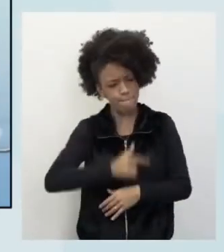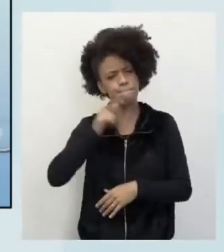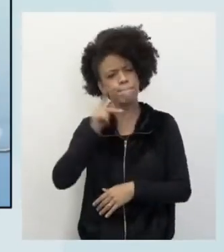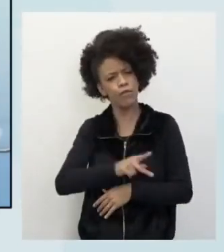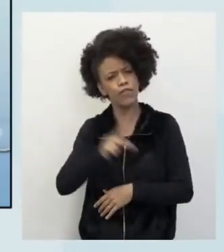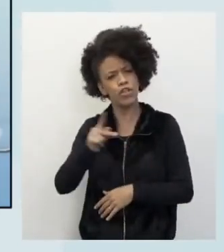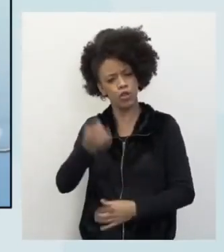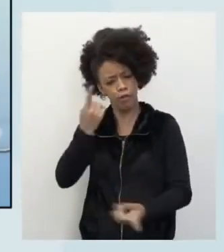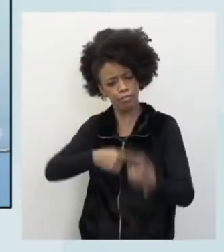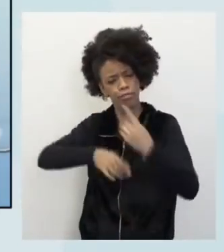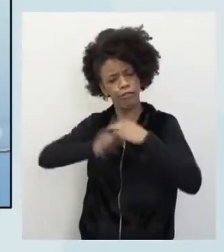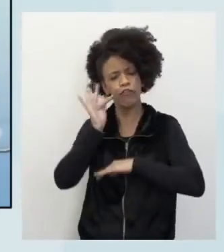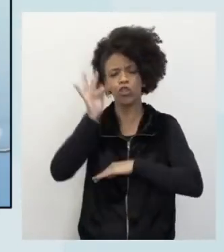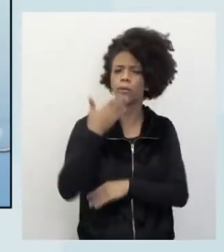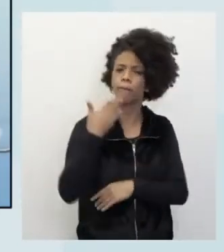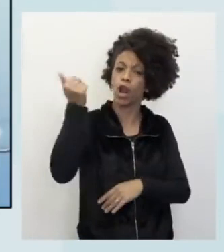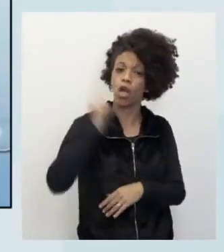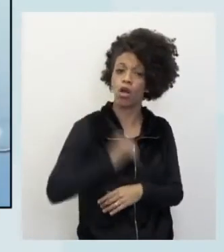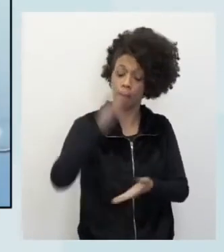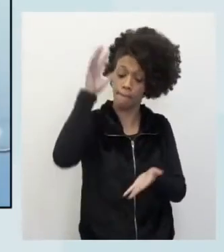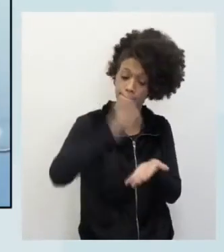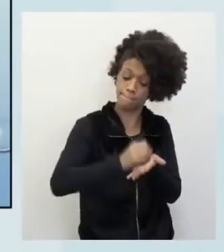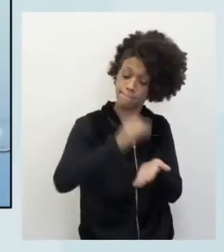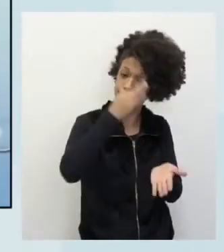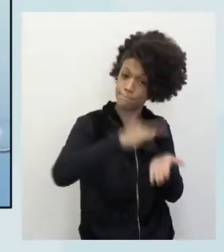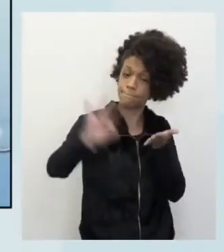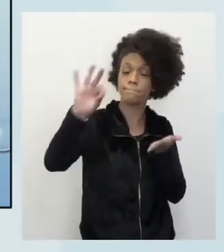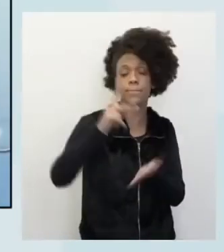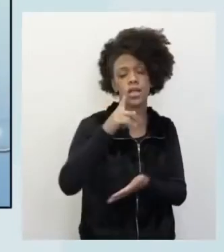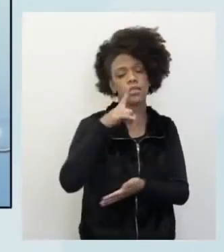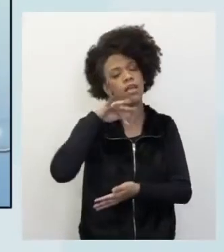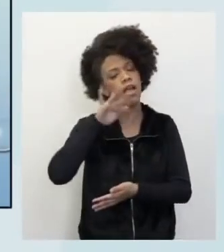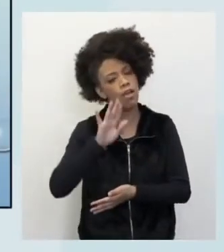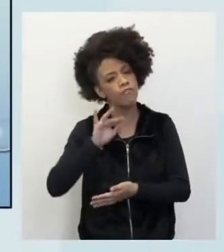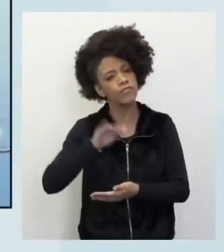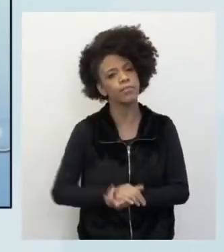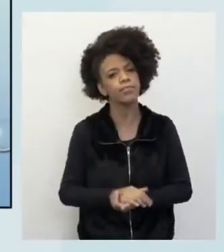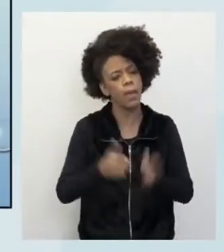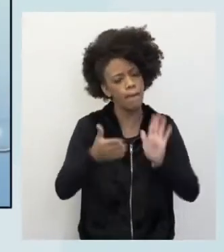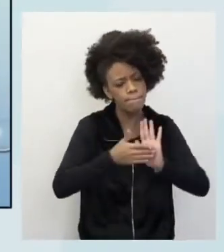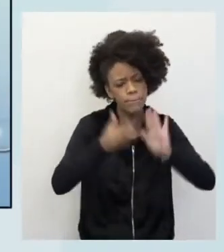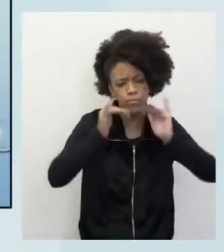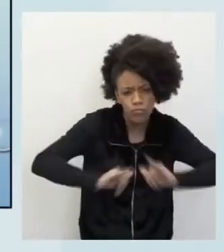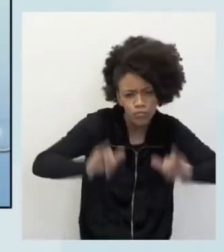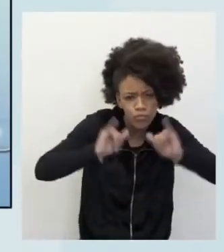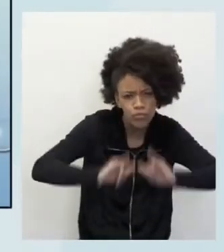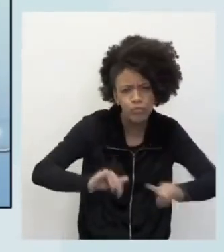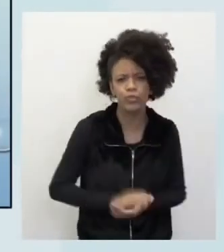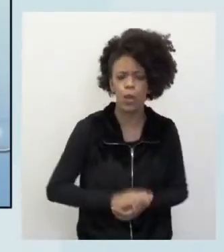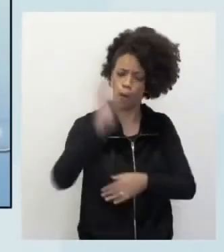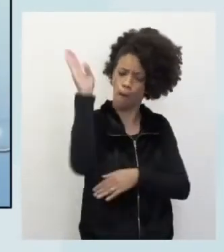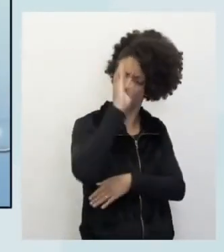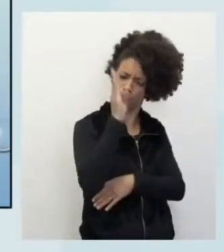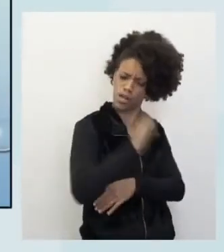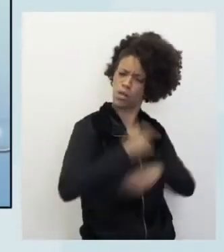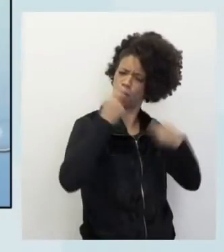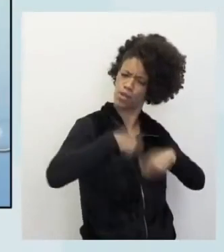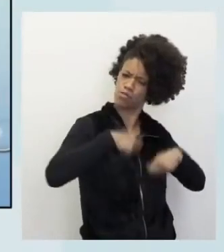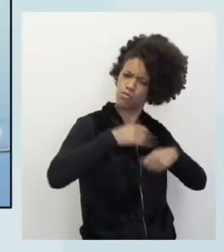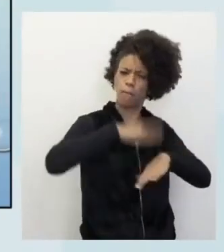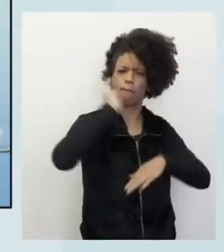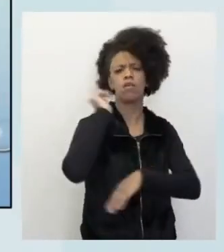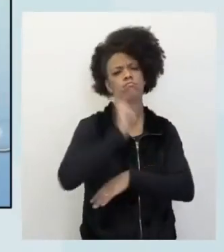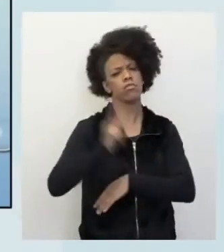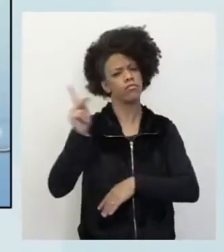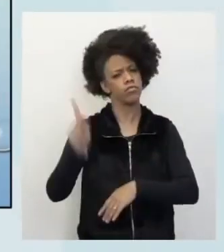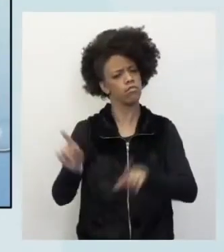serprofessordafuturo.com.br e baixe o PDF do cartaz e do folheto no site para divulgação em sua escola. O Brasil precisa de mais